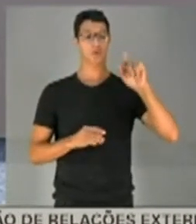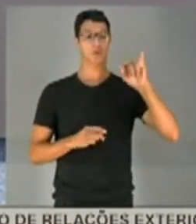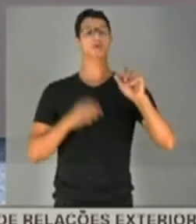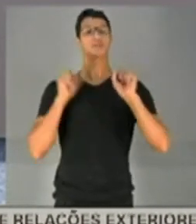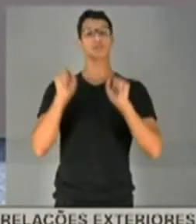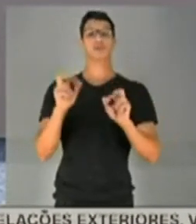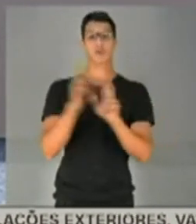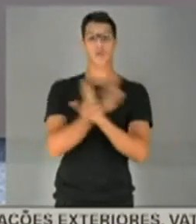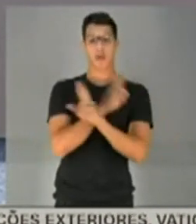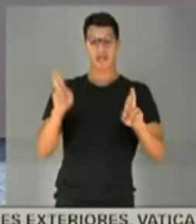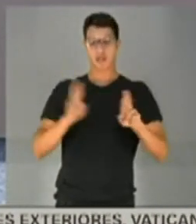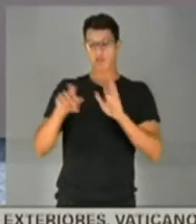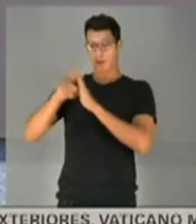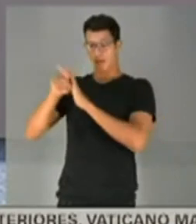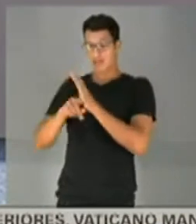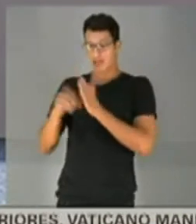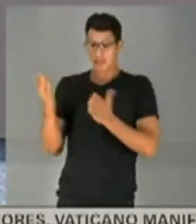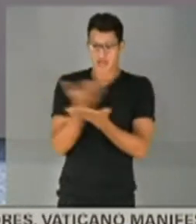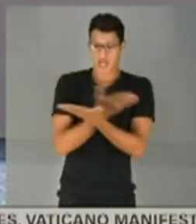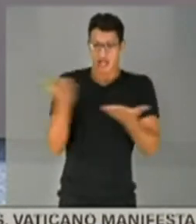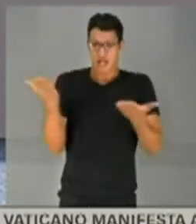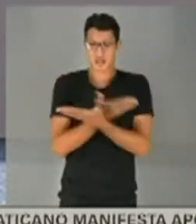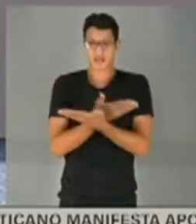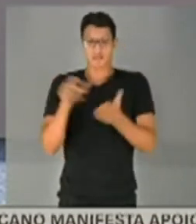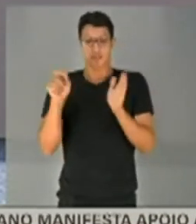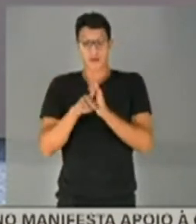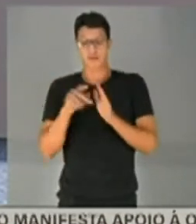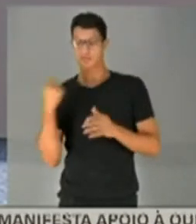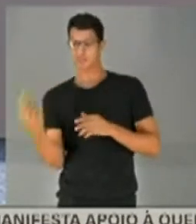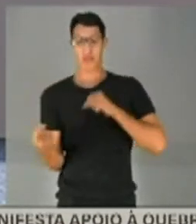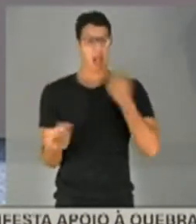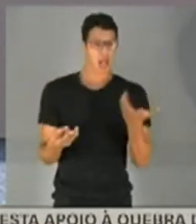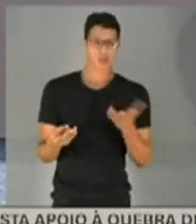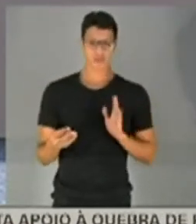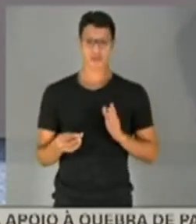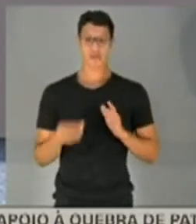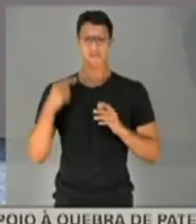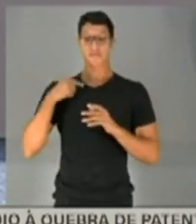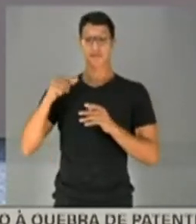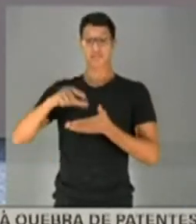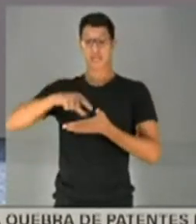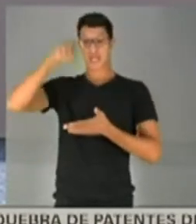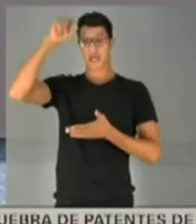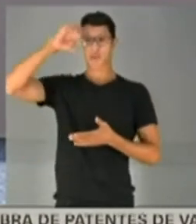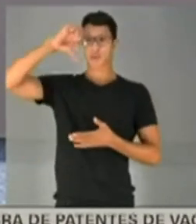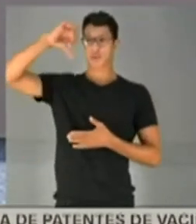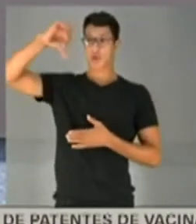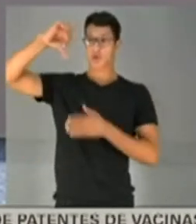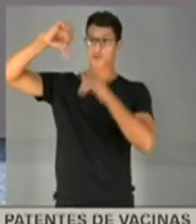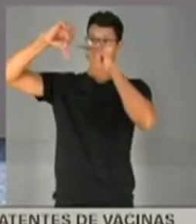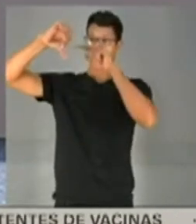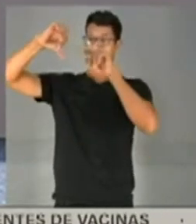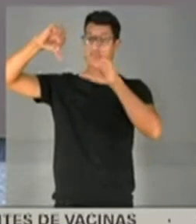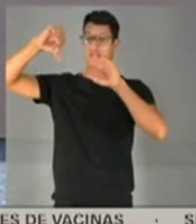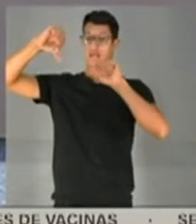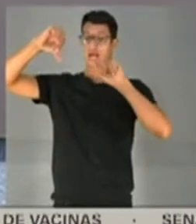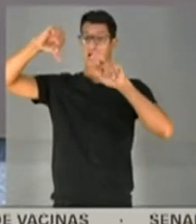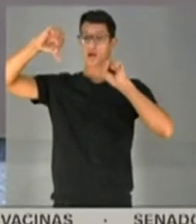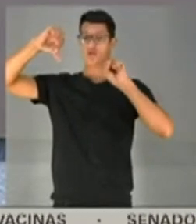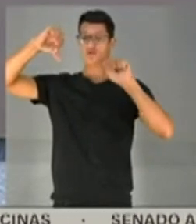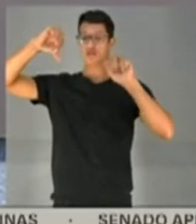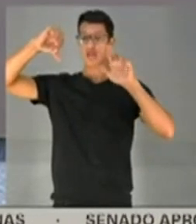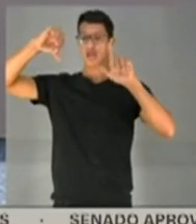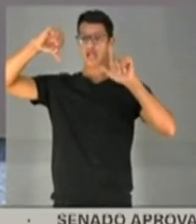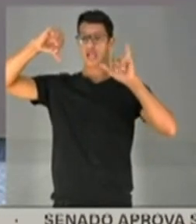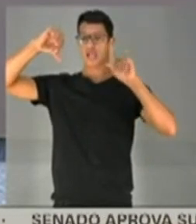15 pesquisa segundos. e essa relação ser absolutamente por acaso. Ele elencou 9 critérios de causalidade para que uma